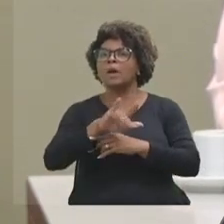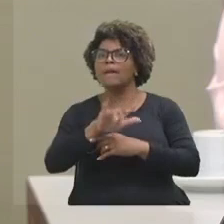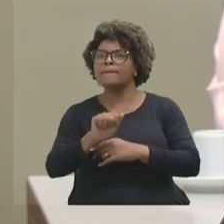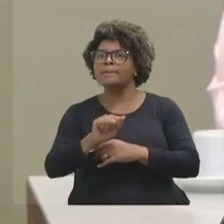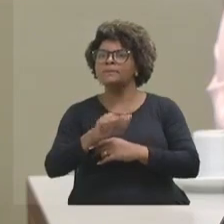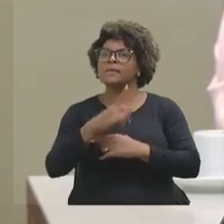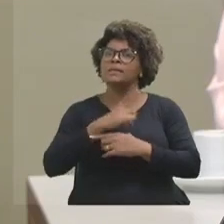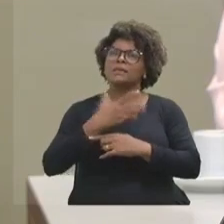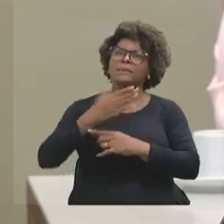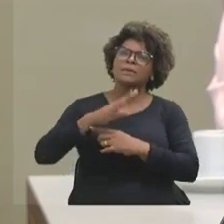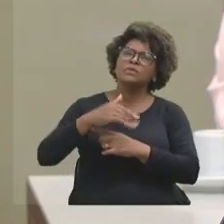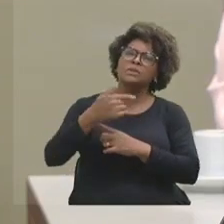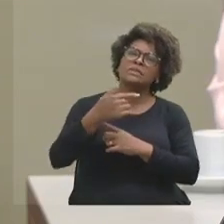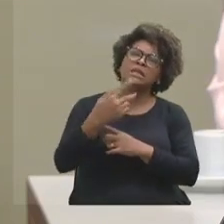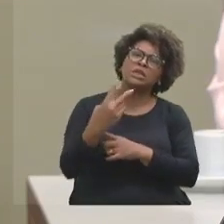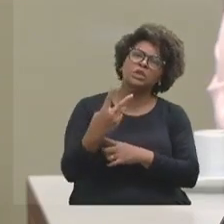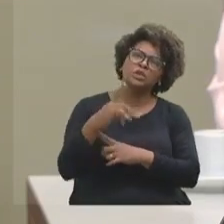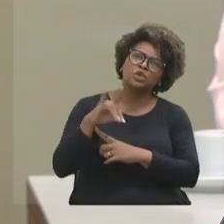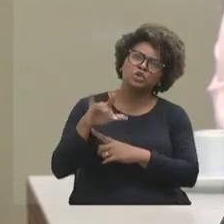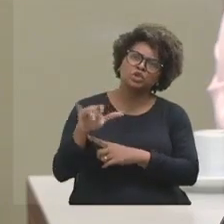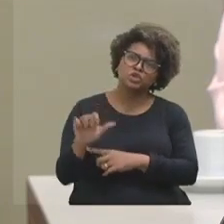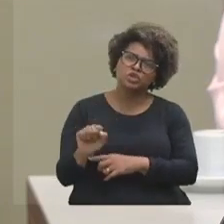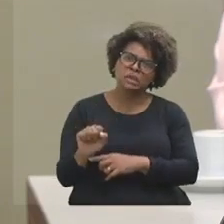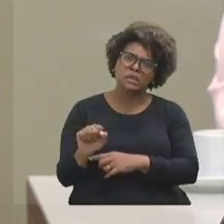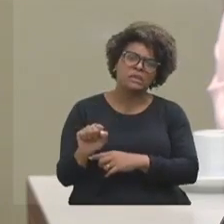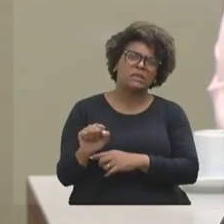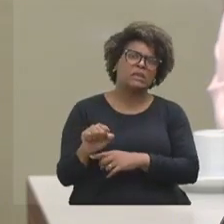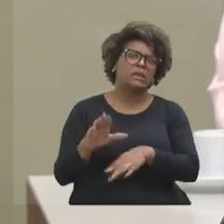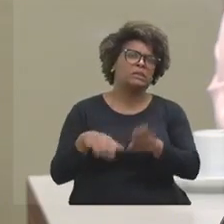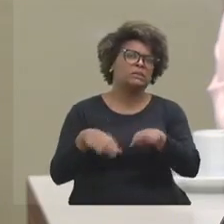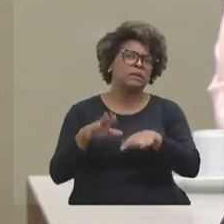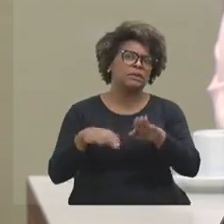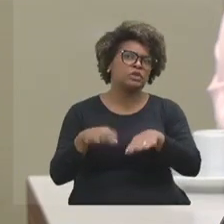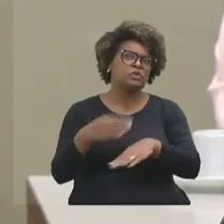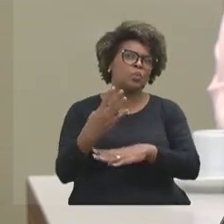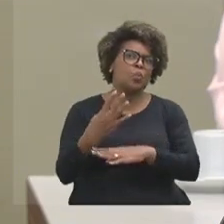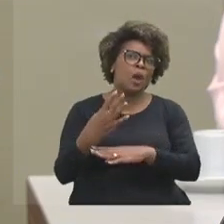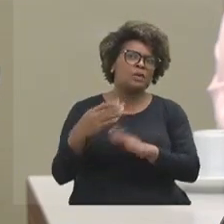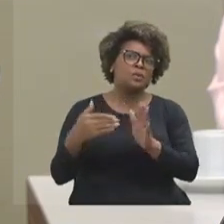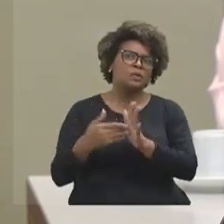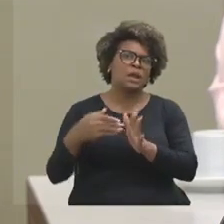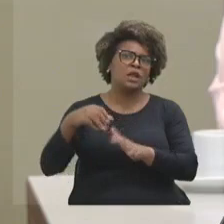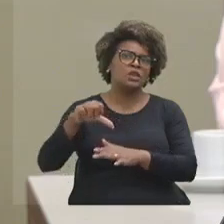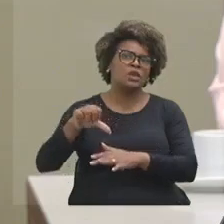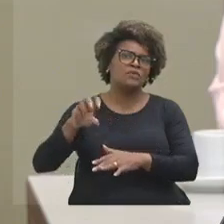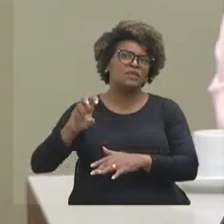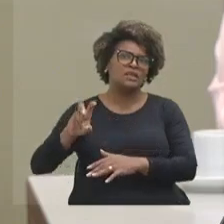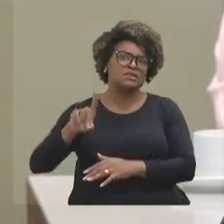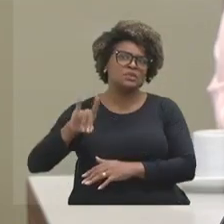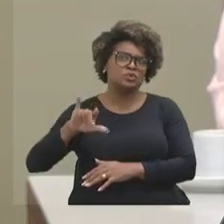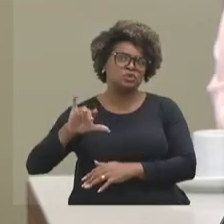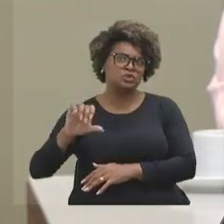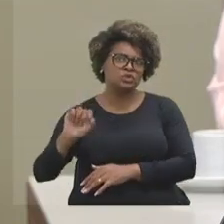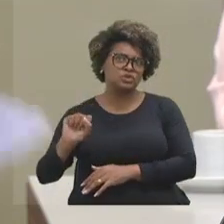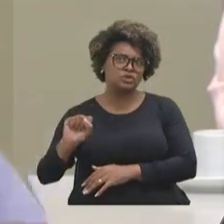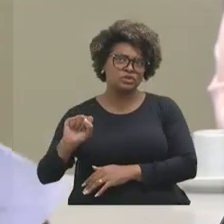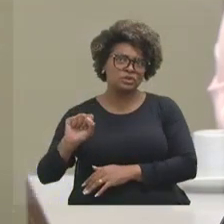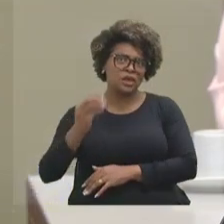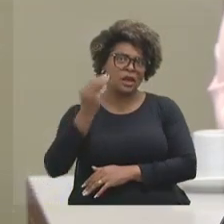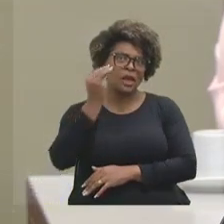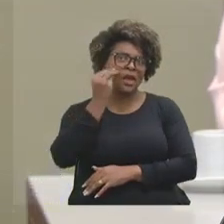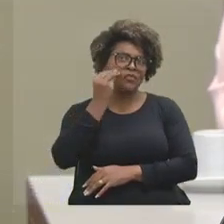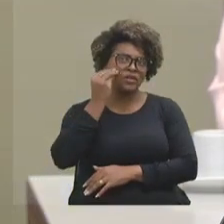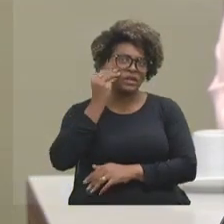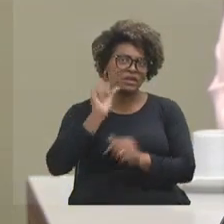72 Dias naquele tempo e variava de quatro a 1095 dias vou até tentar